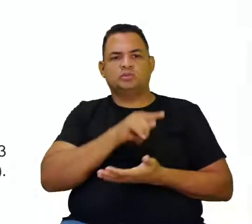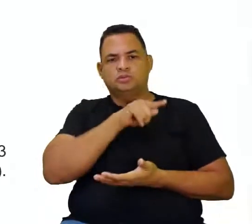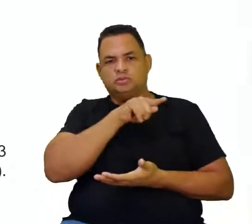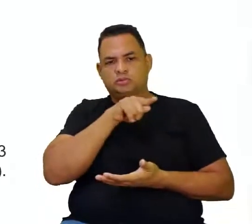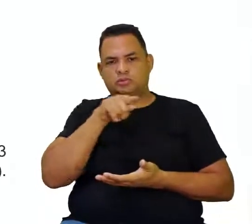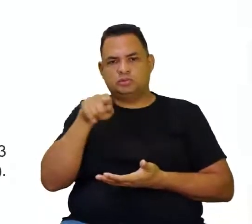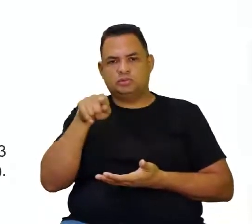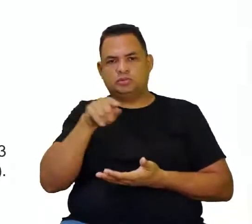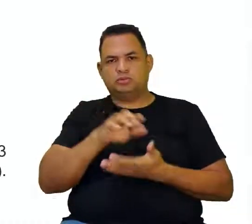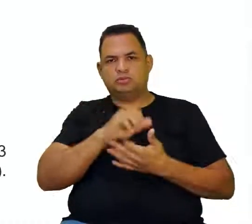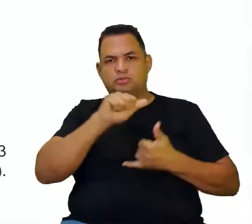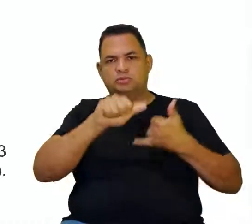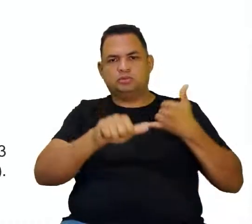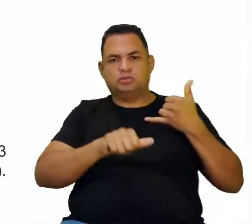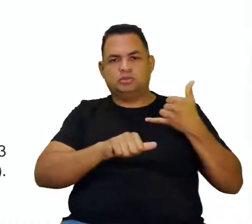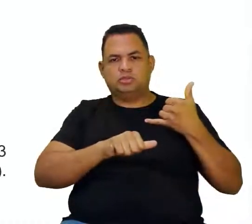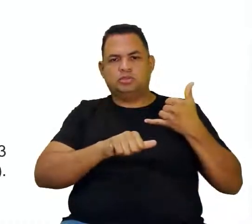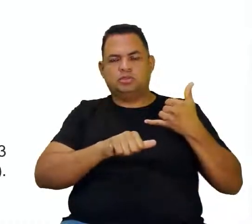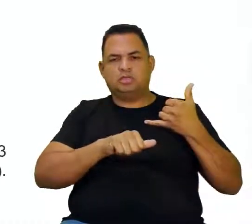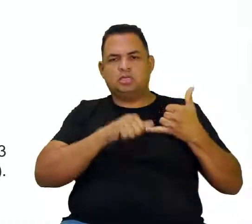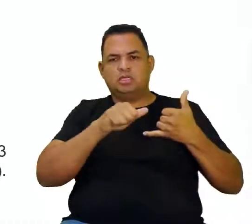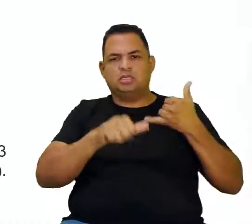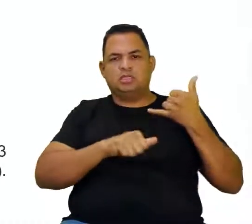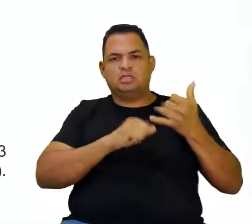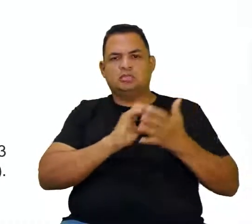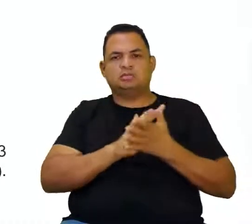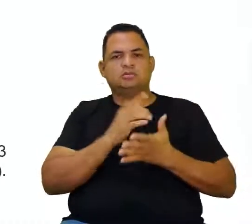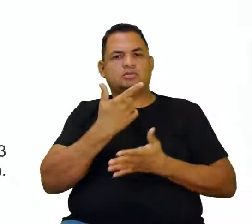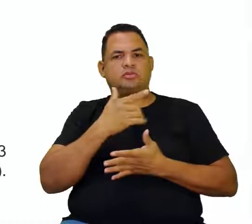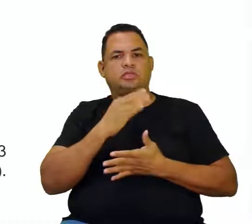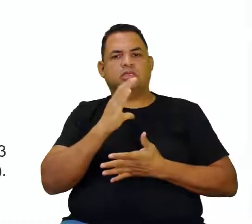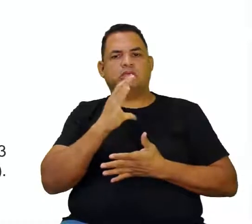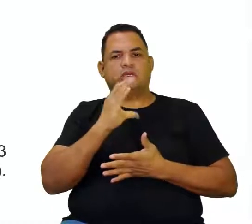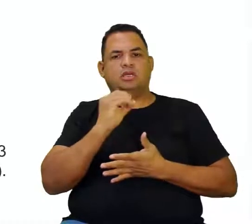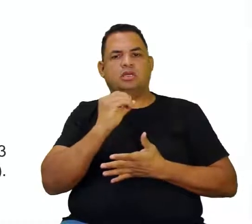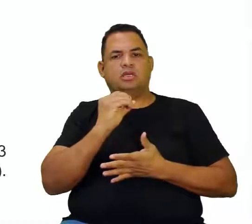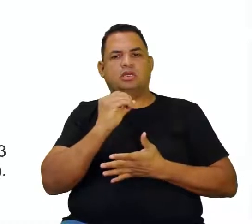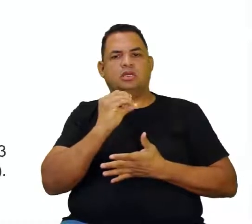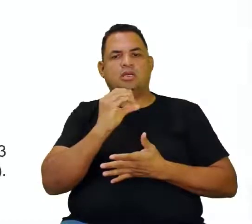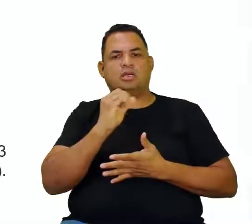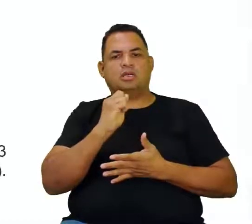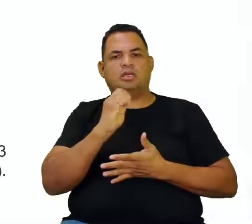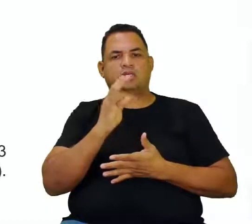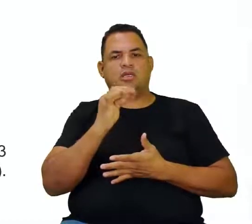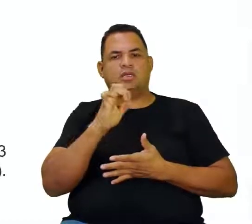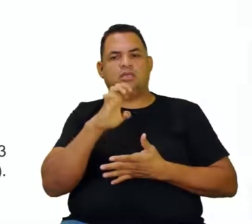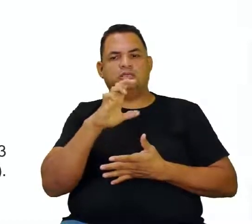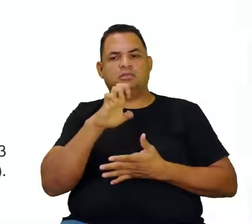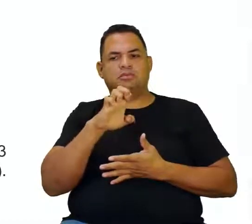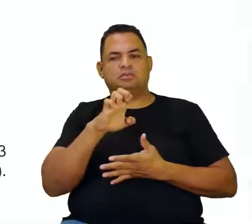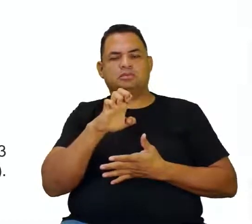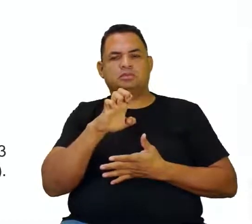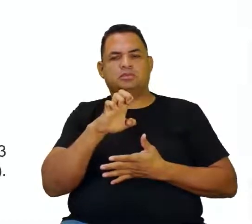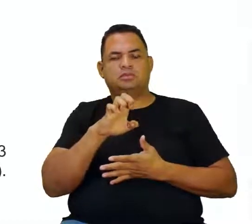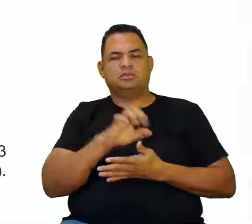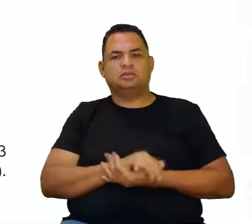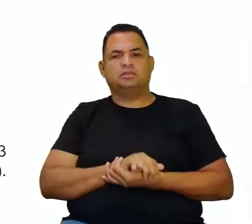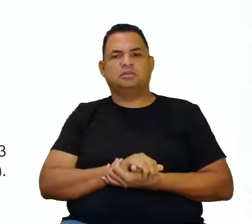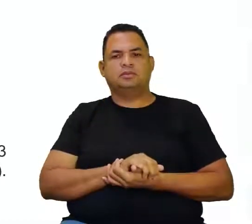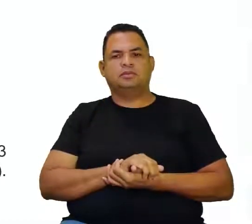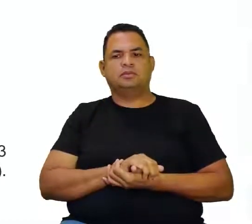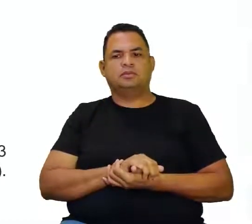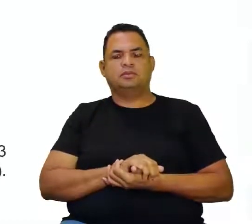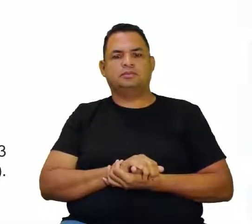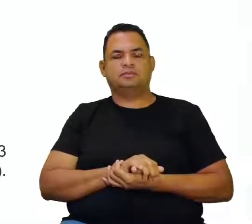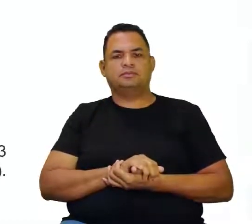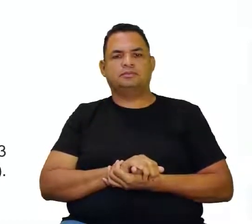contínua, é a reação que ocorre sem a catalase. Essa daqui é a energia necessária para a ativação